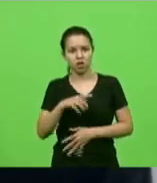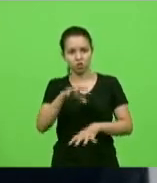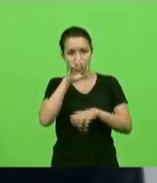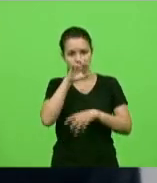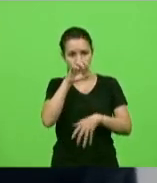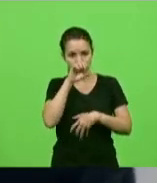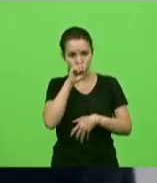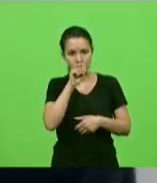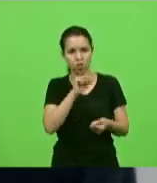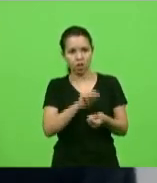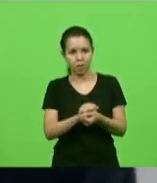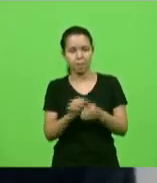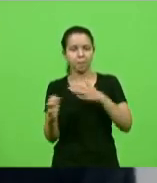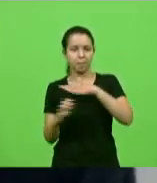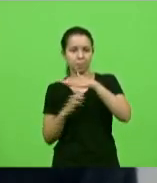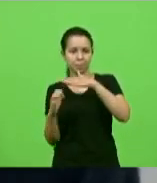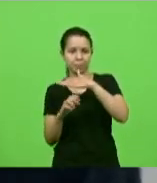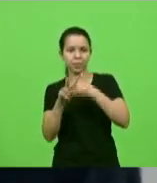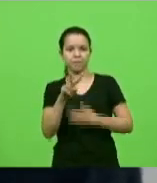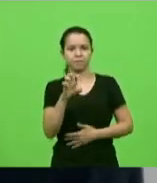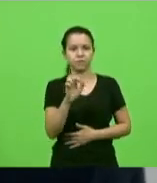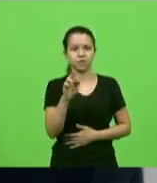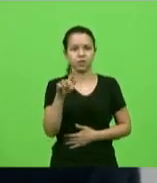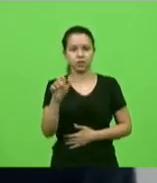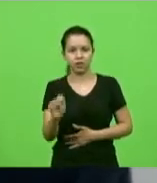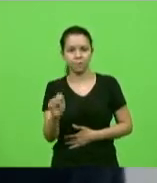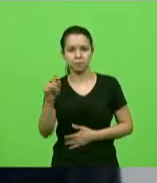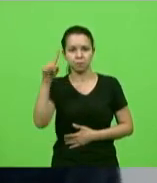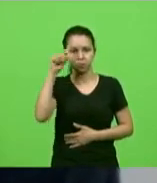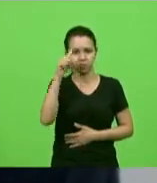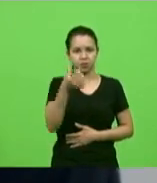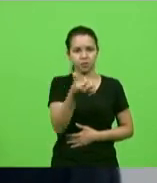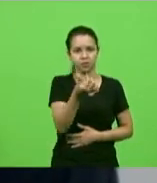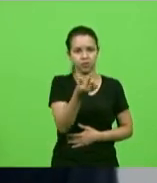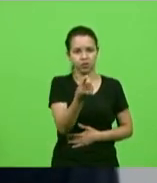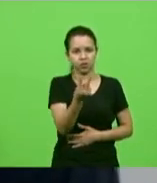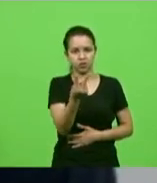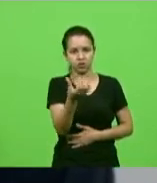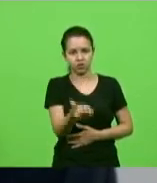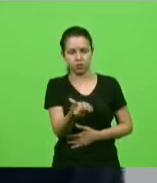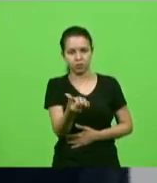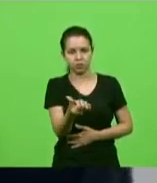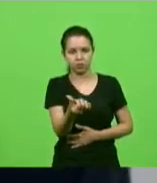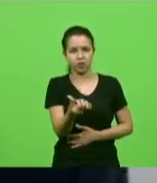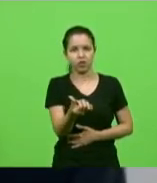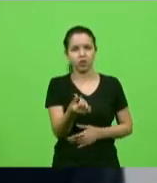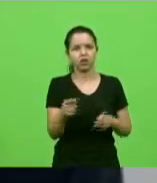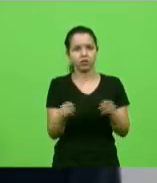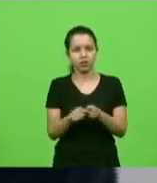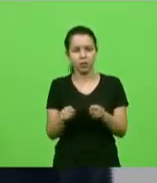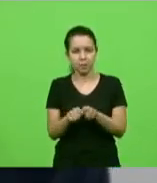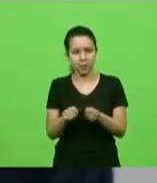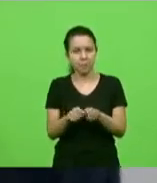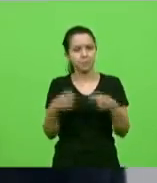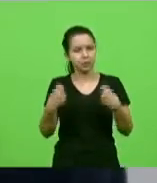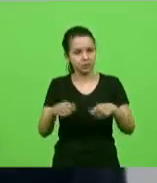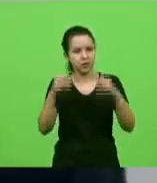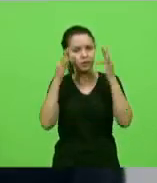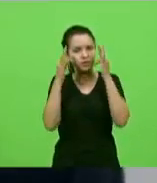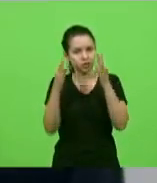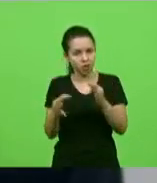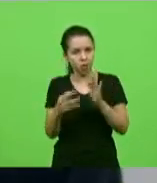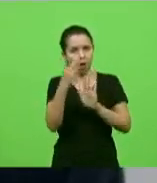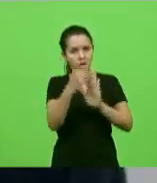empresa Veiga Média. Estávamos lá no dia 26, lembro os senhores. A propósito, atente-se, o relatório